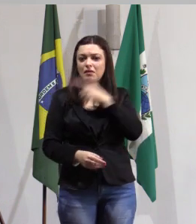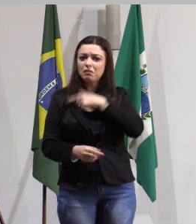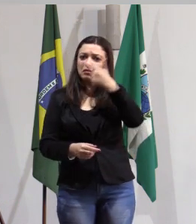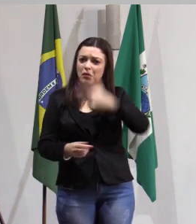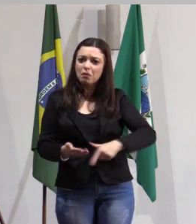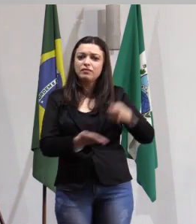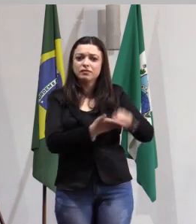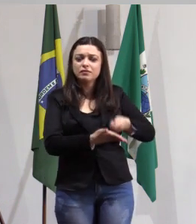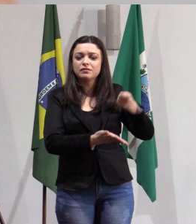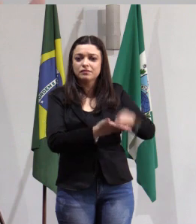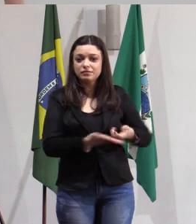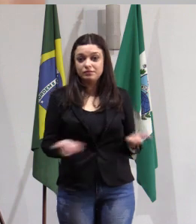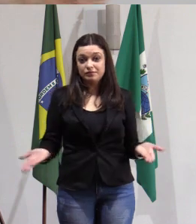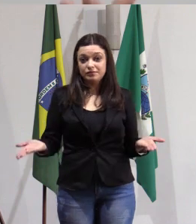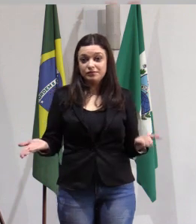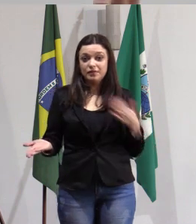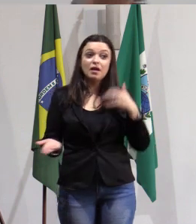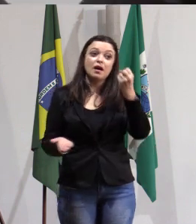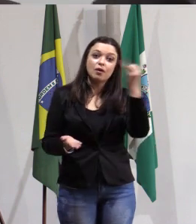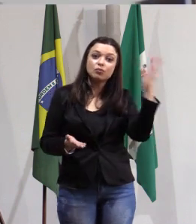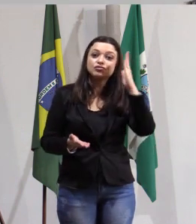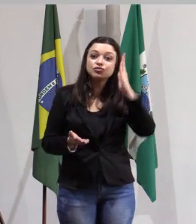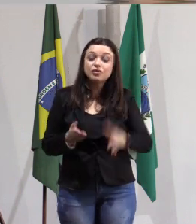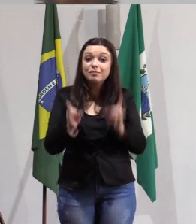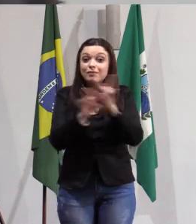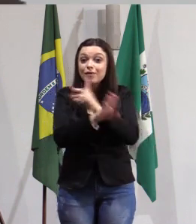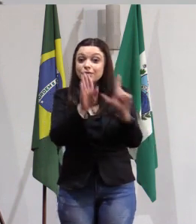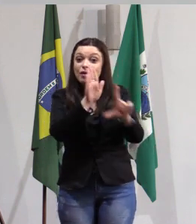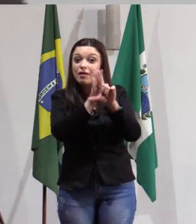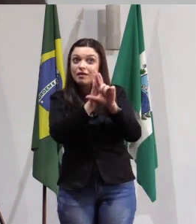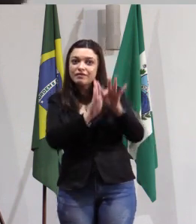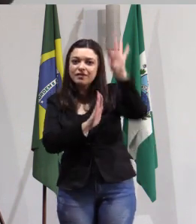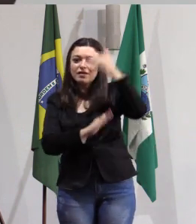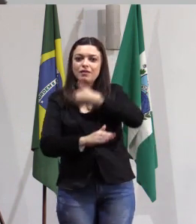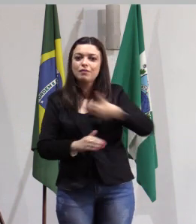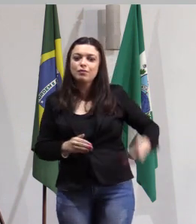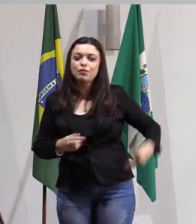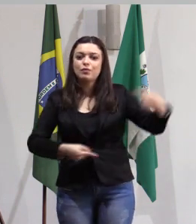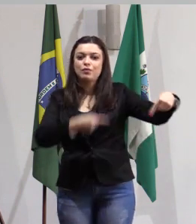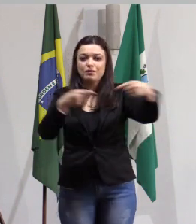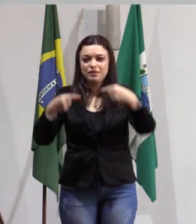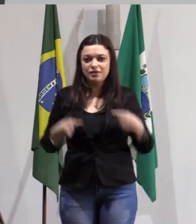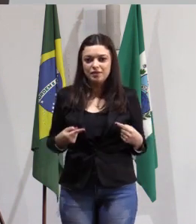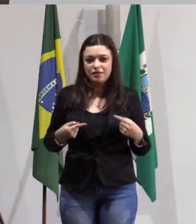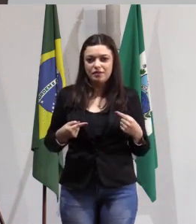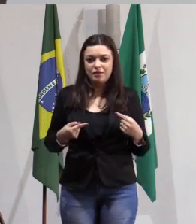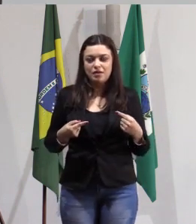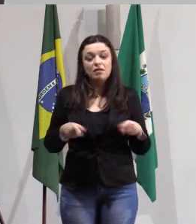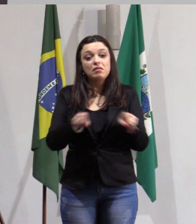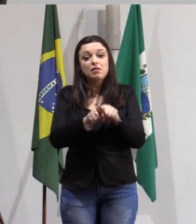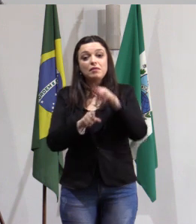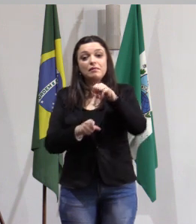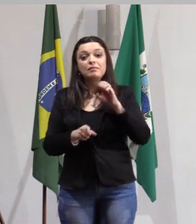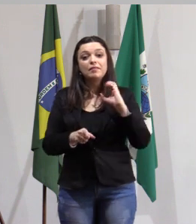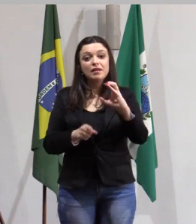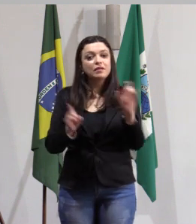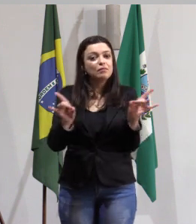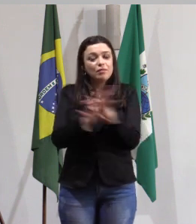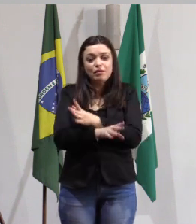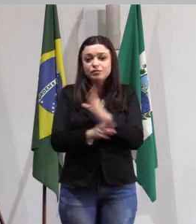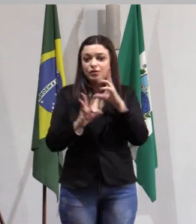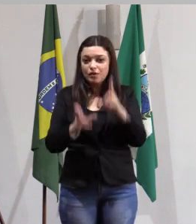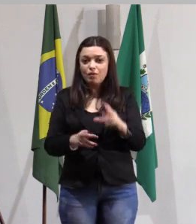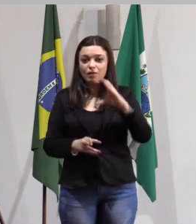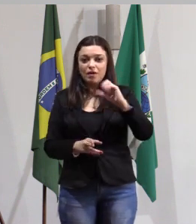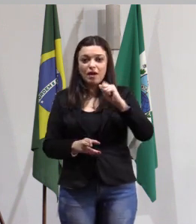Algumas, aliás, são praticadas por políticas públicas, ou decorrentes de lei, ou de políticas públicas, algumas delas pelo próprio MEC ou seus órgãos, como a CAPES.